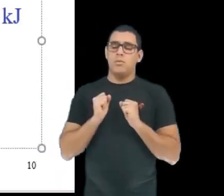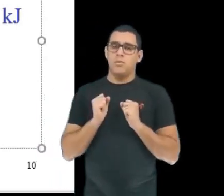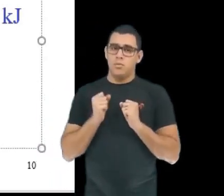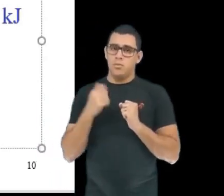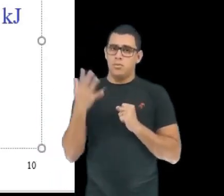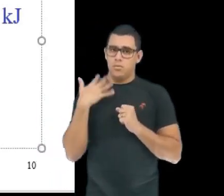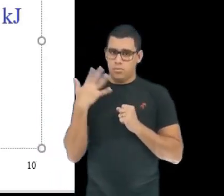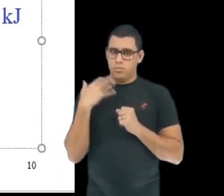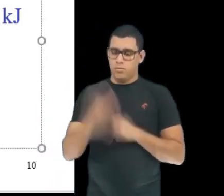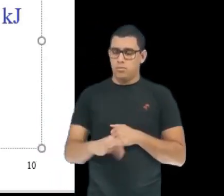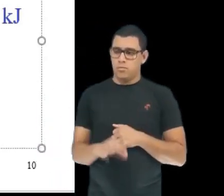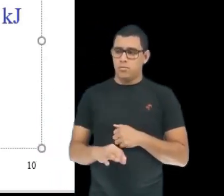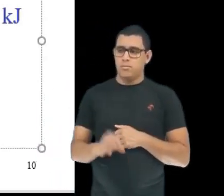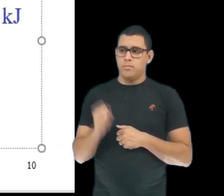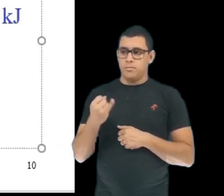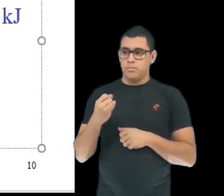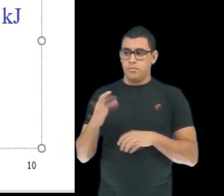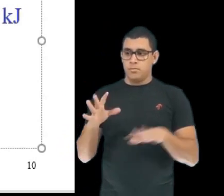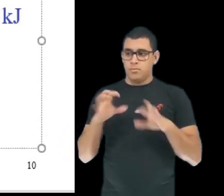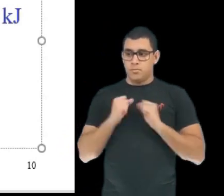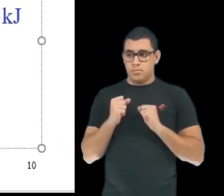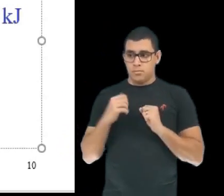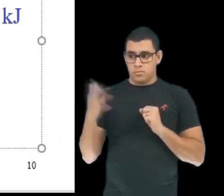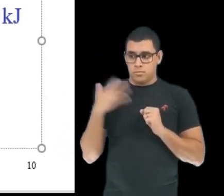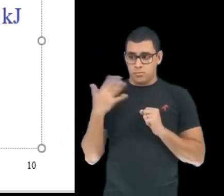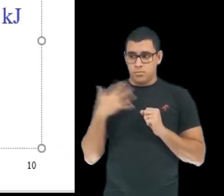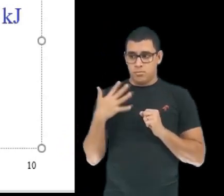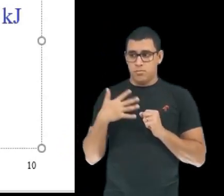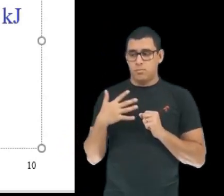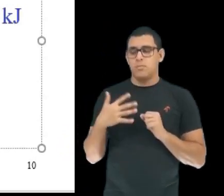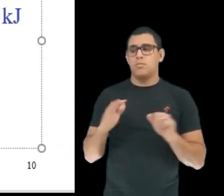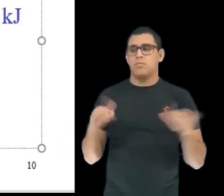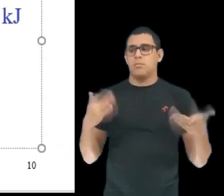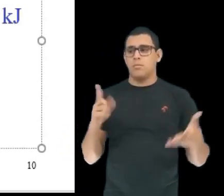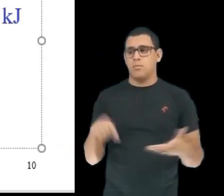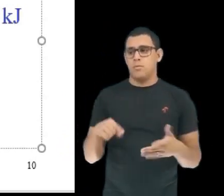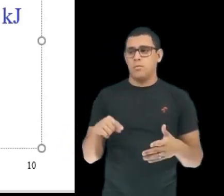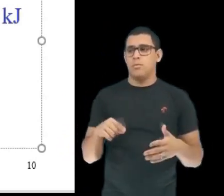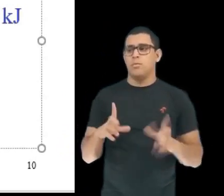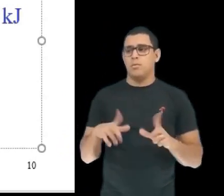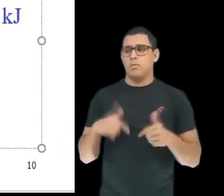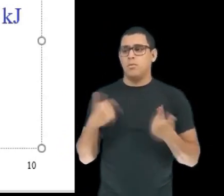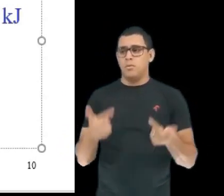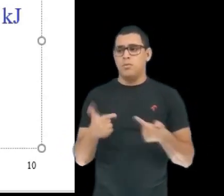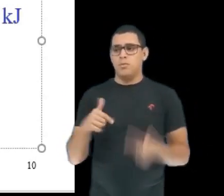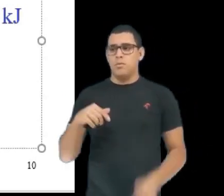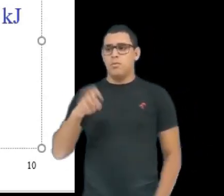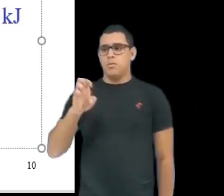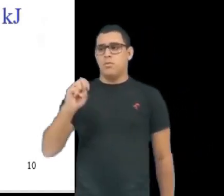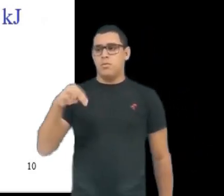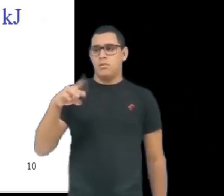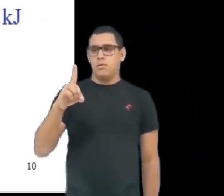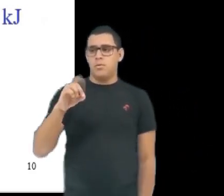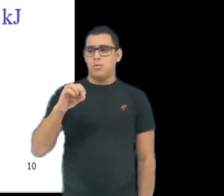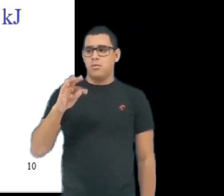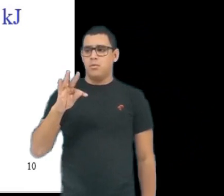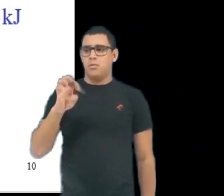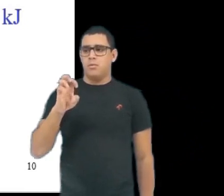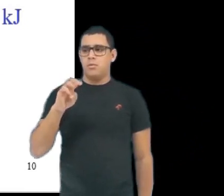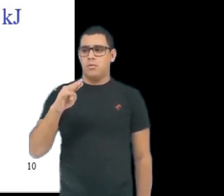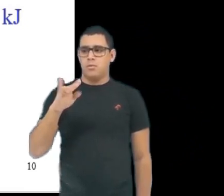ela absorveu calor, certo? Se ela absorveu calor, então ela é uma